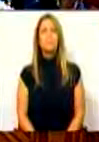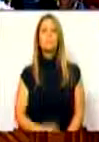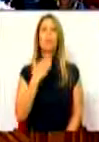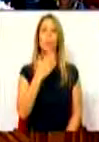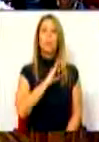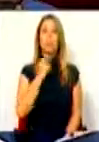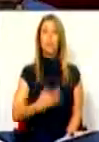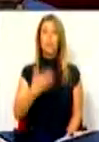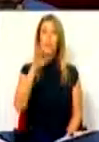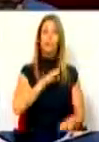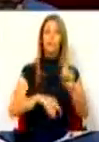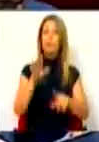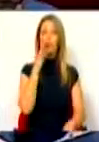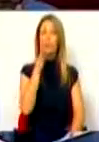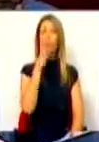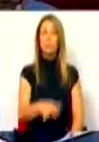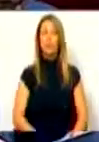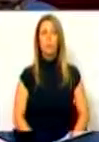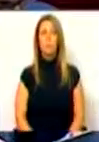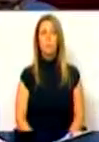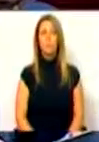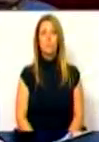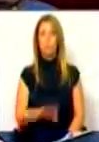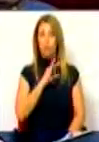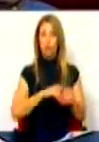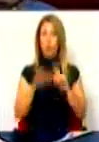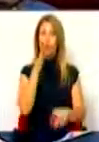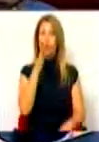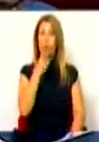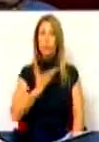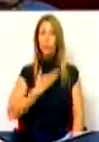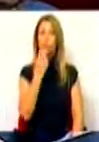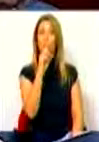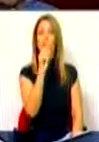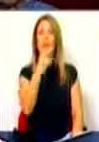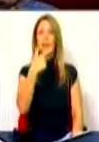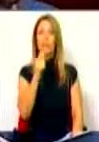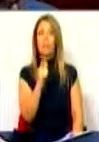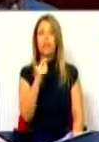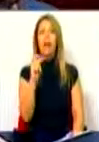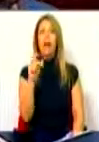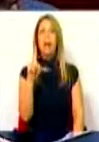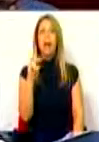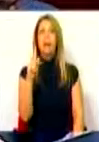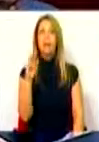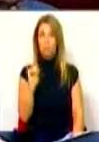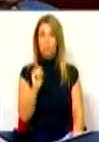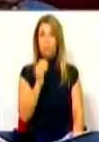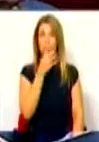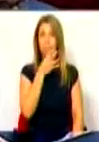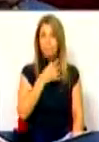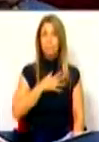Muito obrigado, Sr. Presidente, Srs. Deputados. Sr. Deputado Duarte Alves, mencionou a